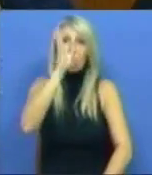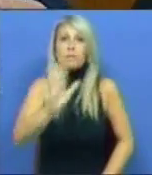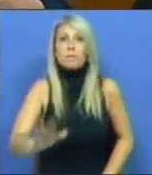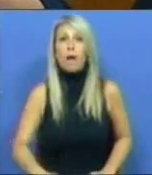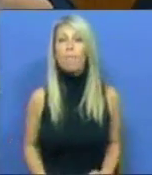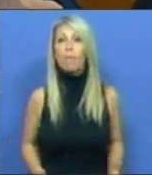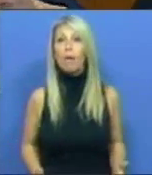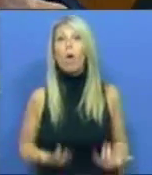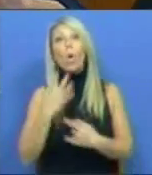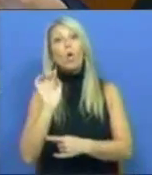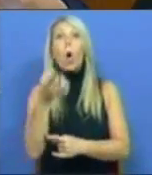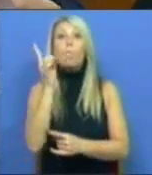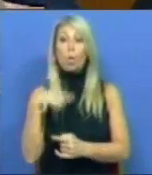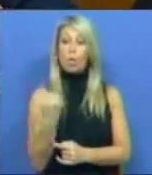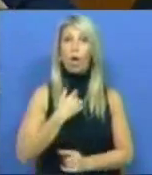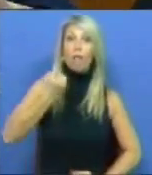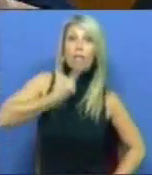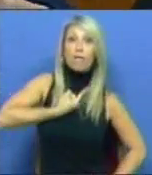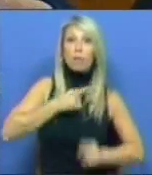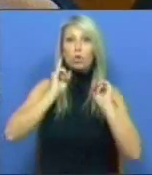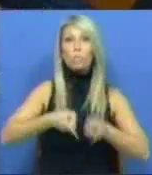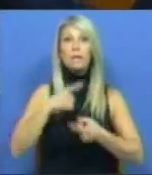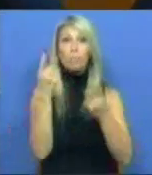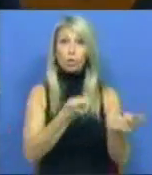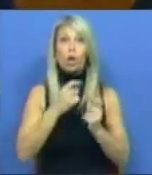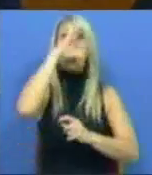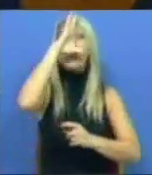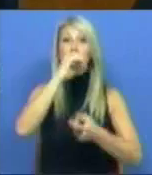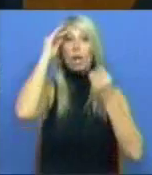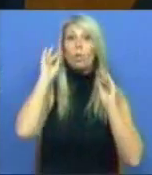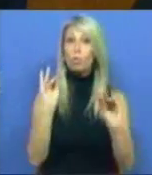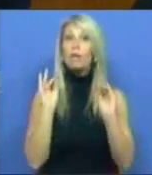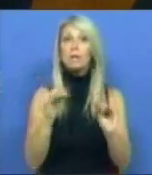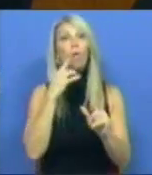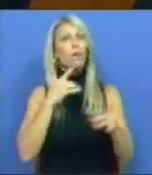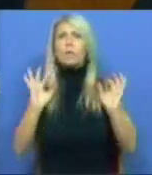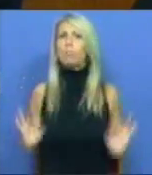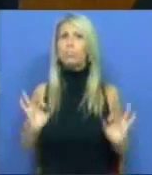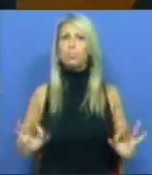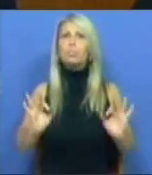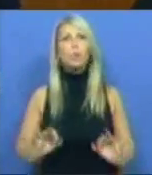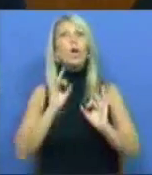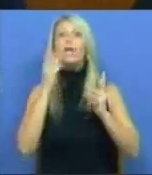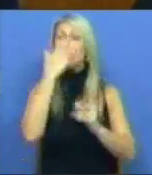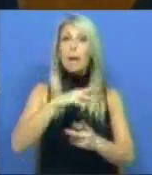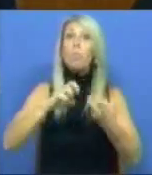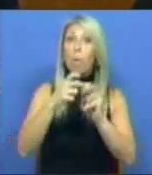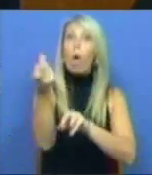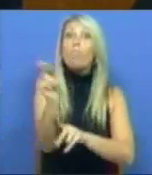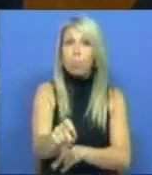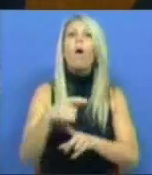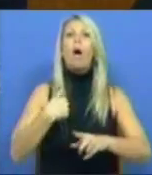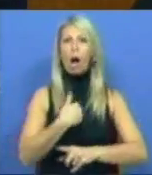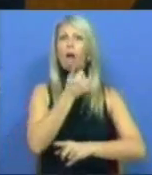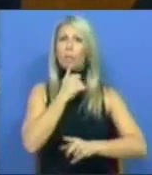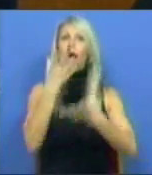devíamos começar por discutir é se o Ministério da Educação, que diz que está tão pronto para resolver os problemas do sistema educativo e daquilo que vai ser o impacto